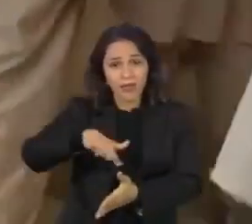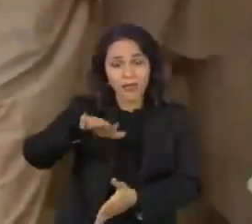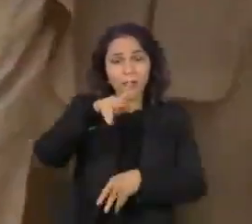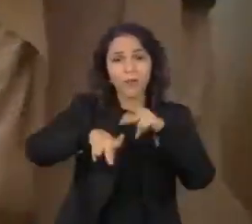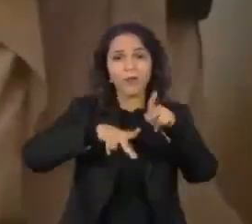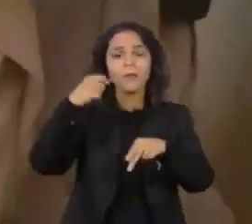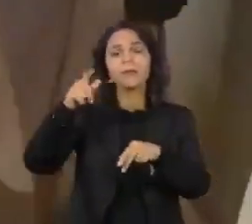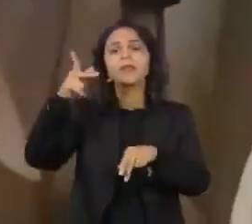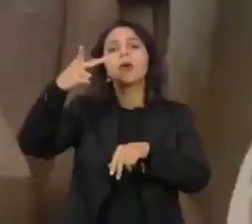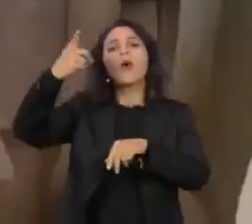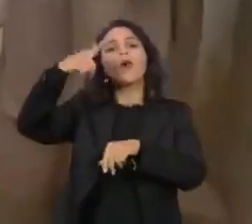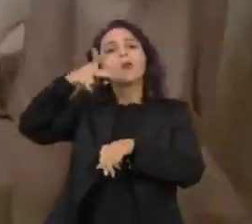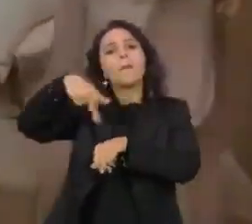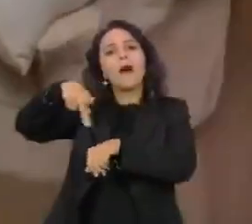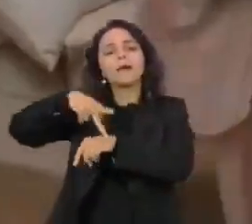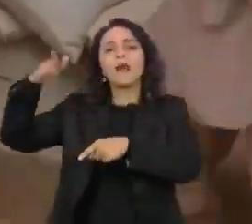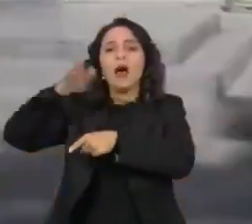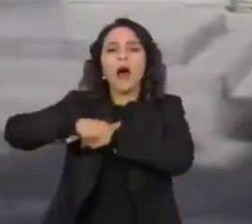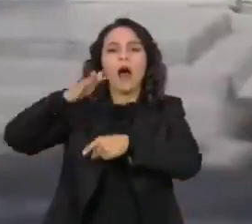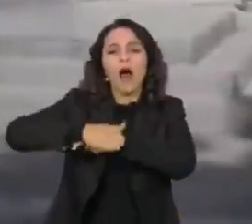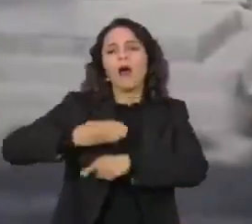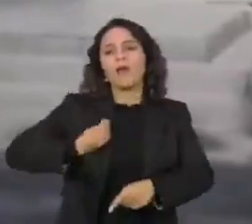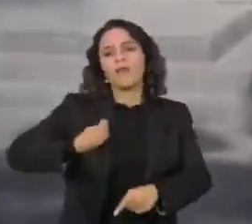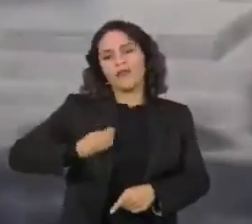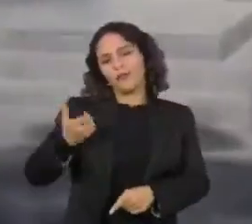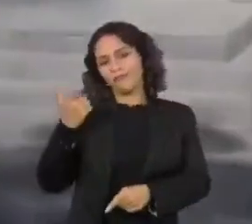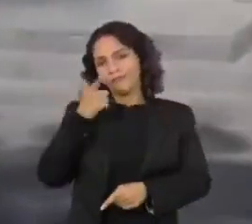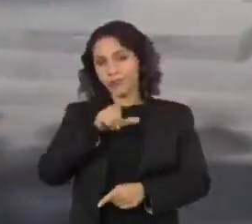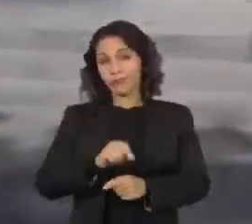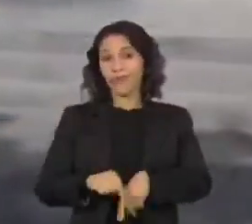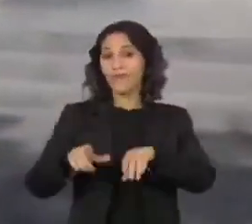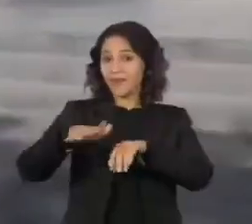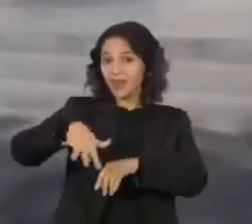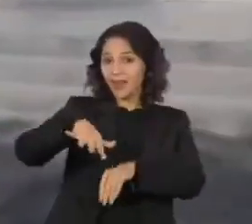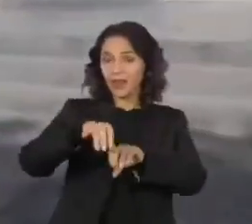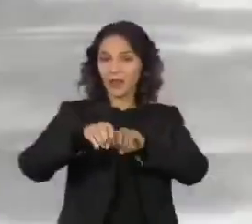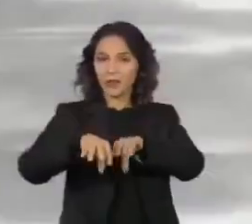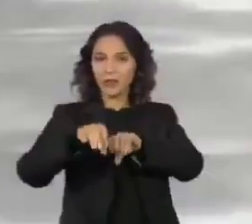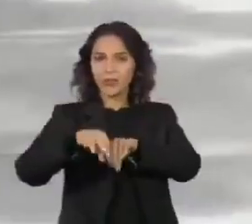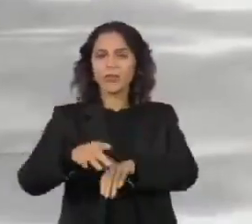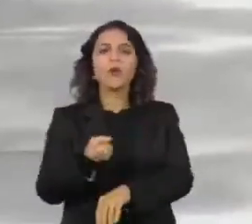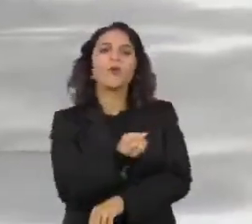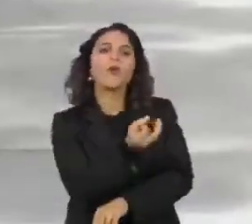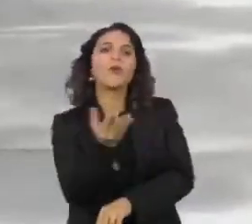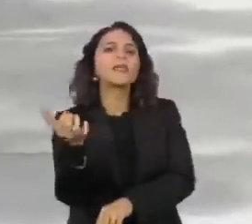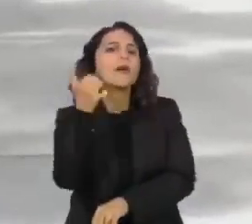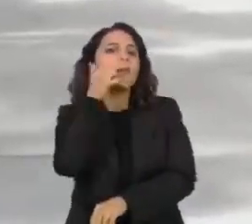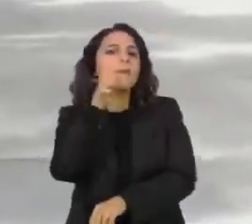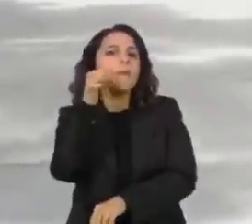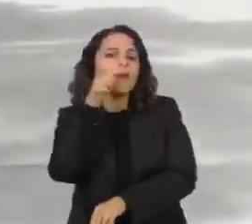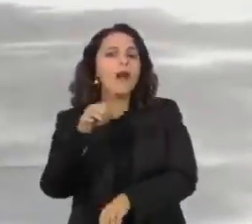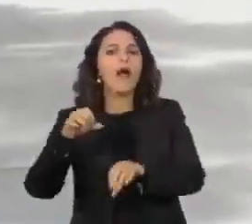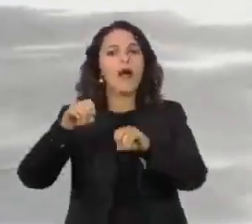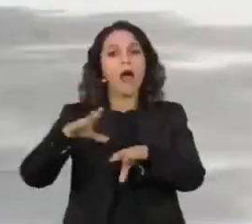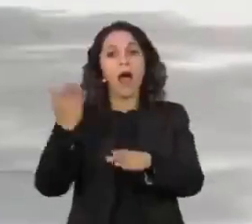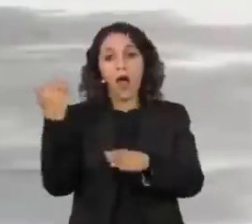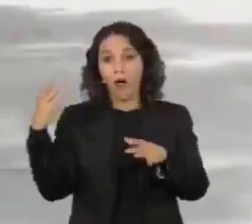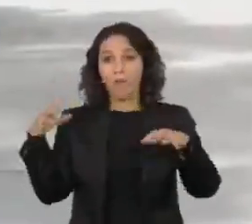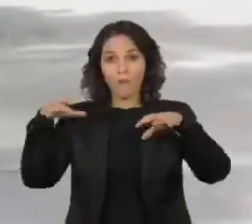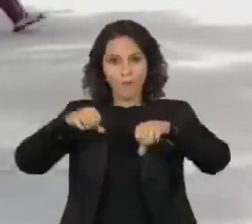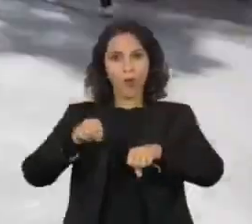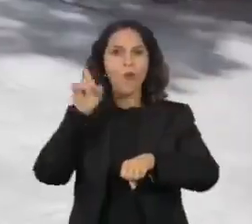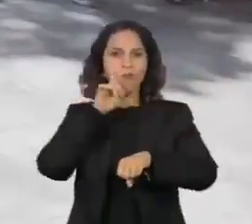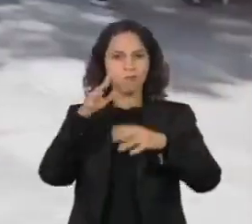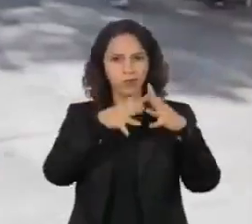dependem da ajuda humanitária para sobreviver na educação o número de meninas na escola no começo da invasão